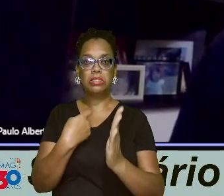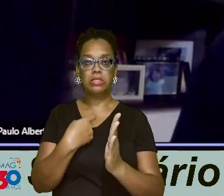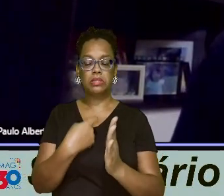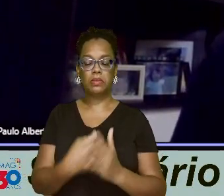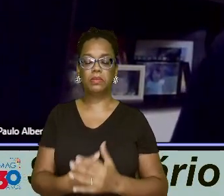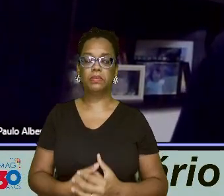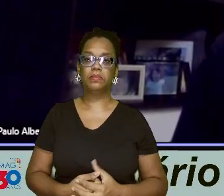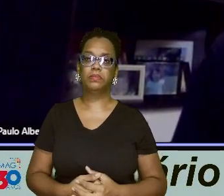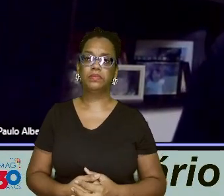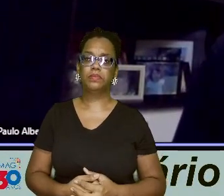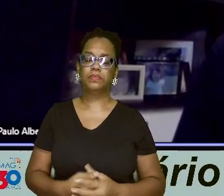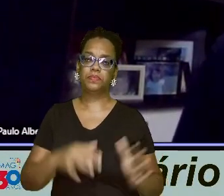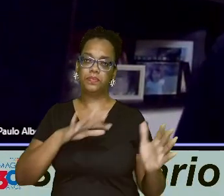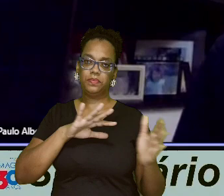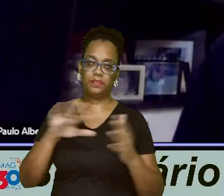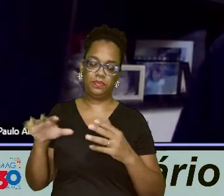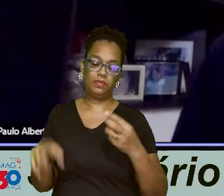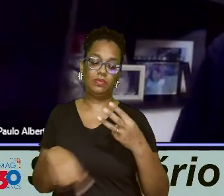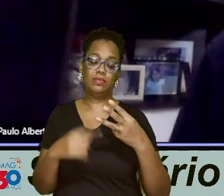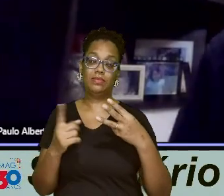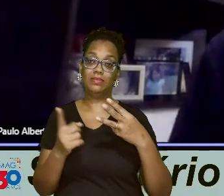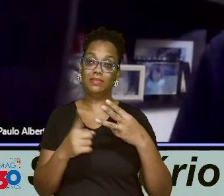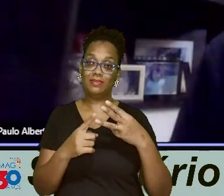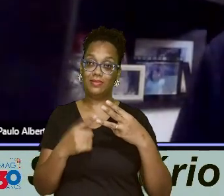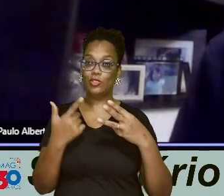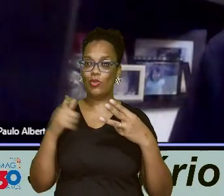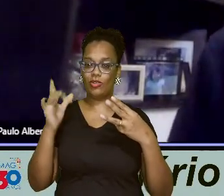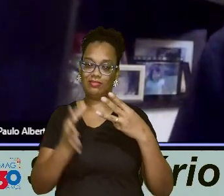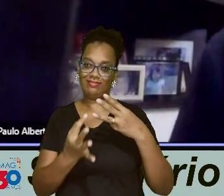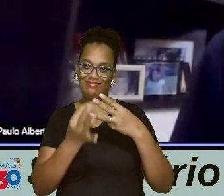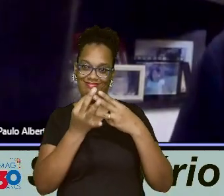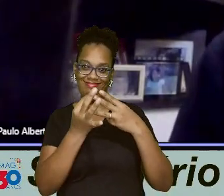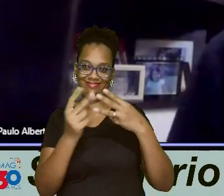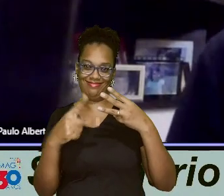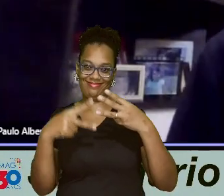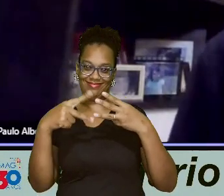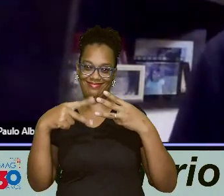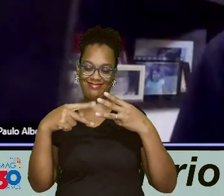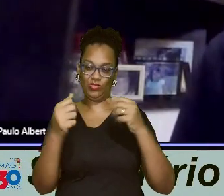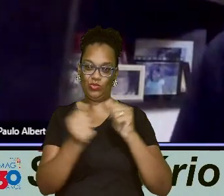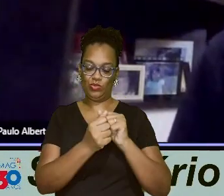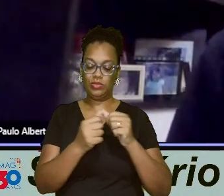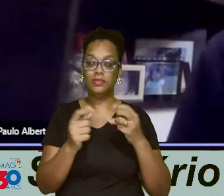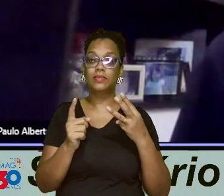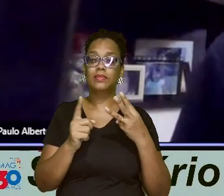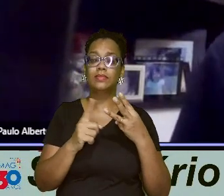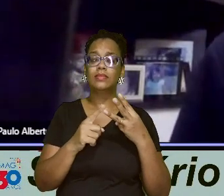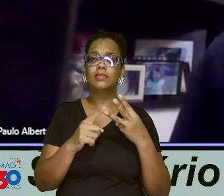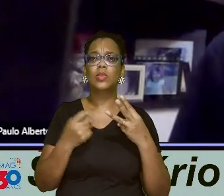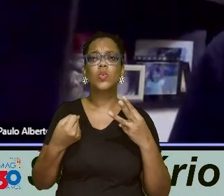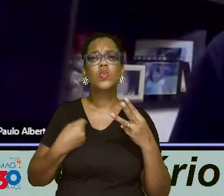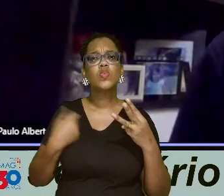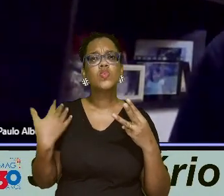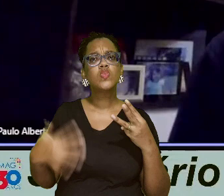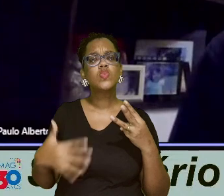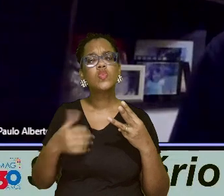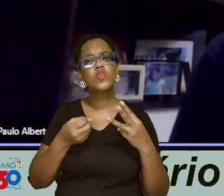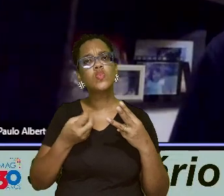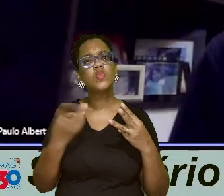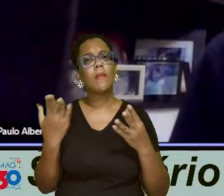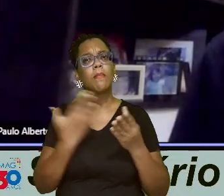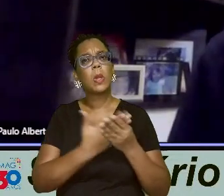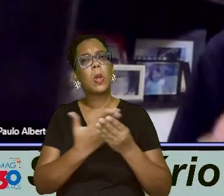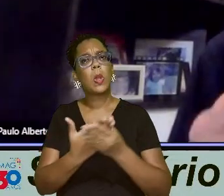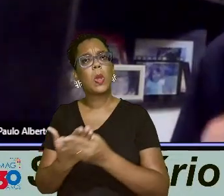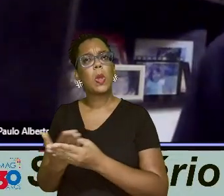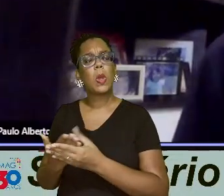que, obviamente, vinculado a esse, não tenho dúvida, é que número significativo de processos foi